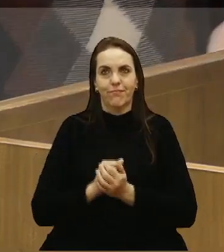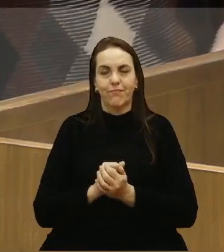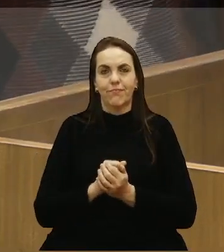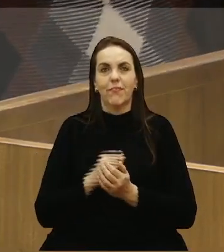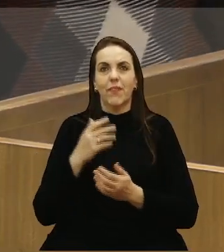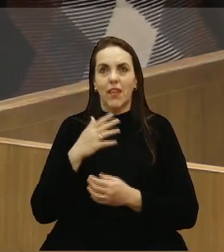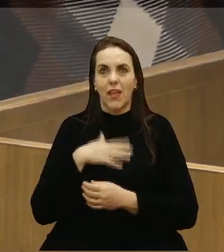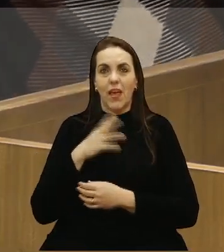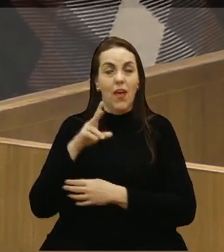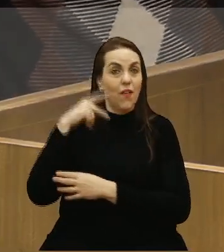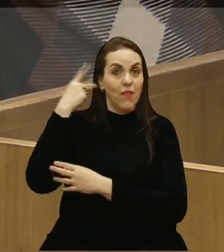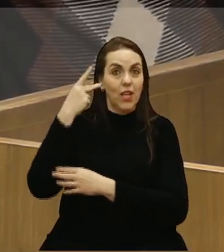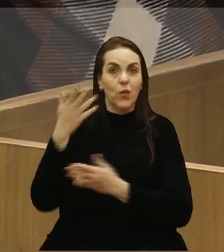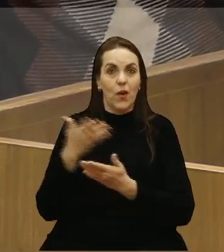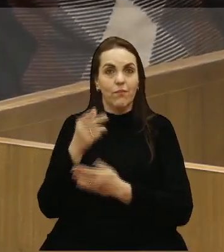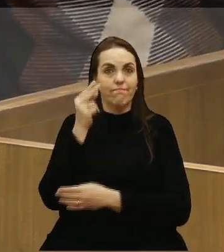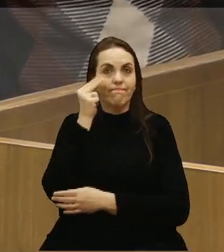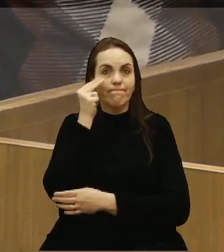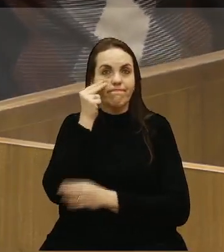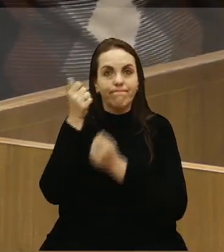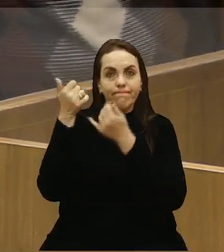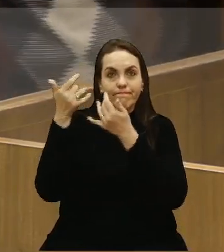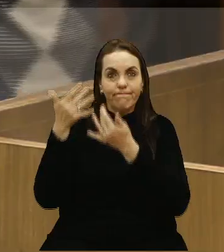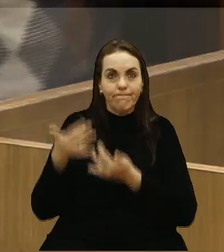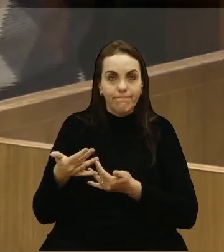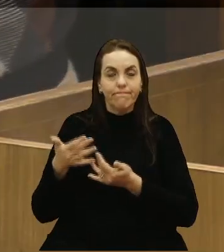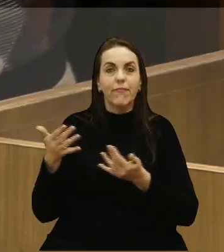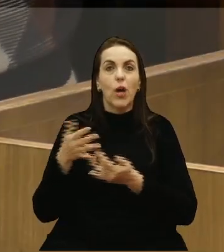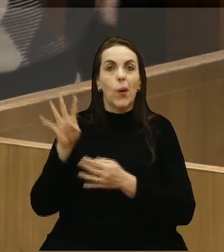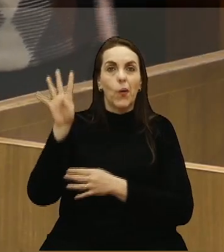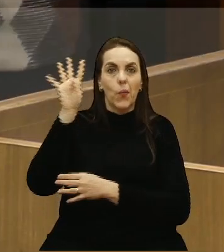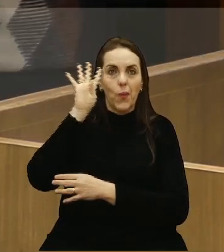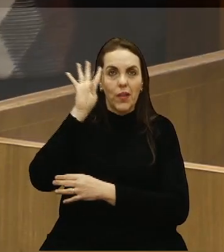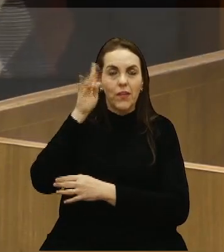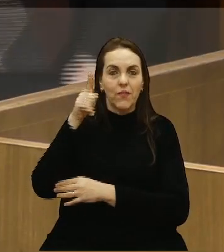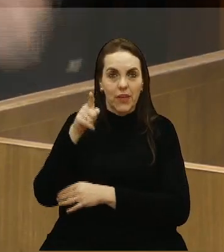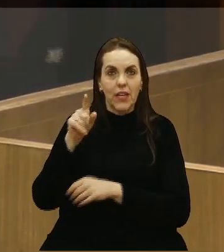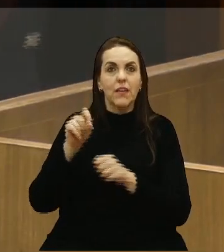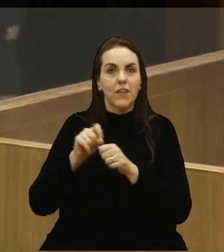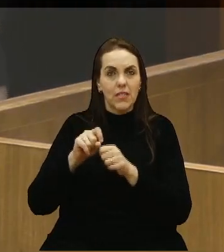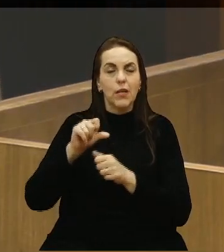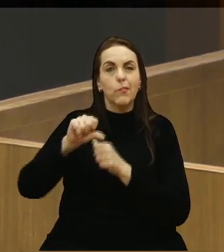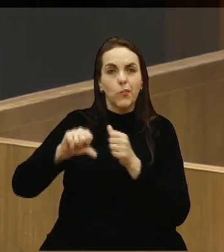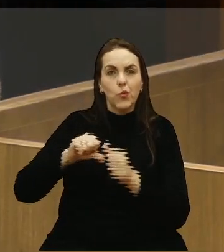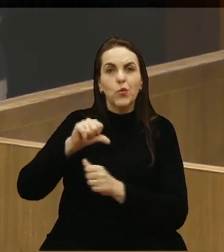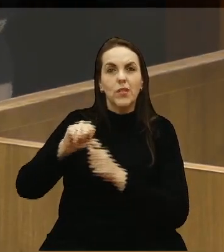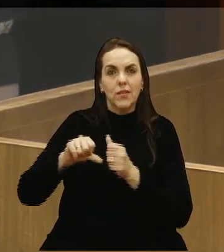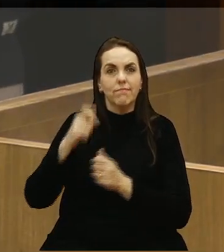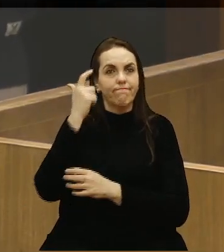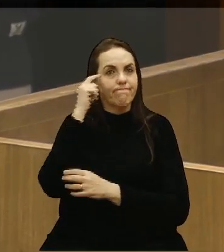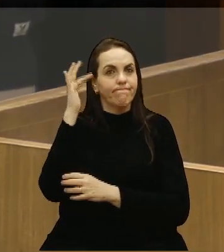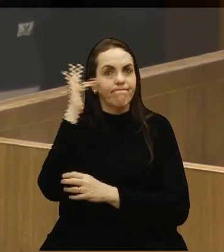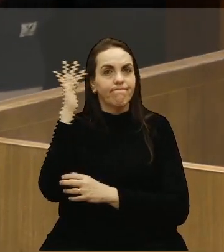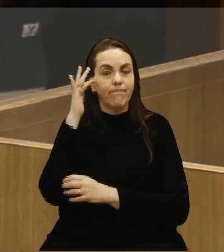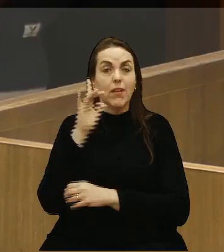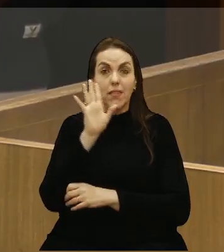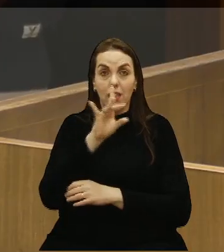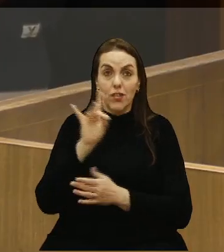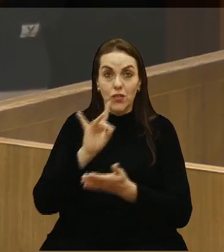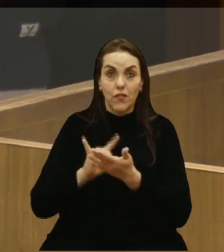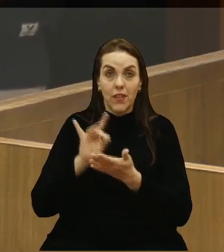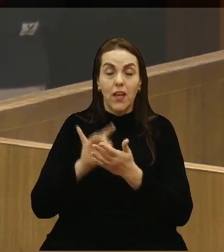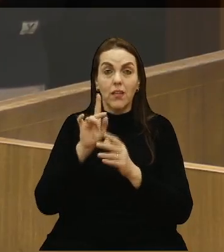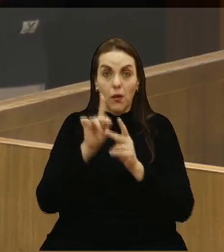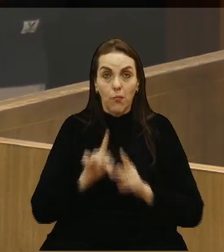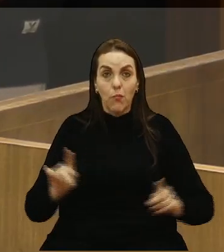vereador Libardi comentou agora, principalmente no que tange a quarta-feira, nós temos algumas modificações que estamos pensando para justamente trazer a